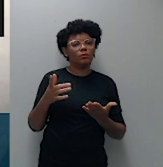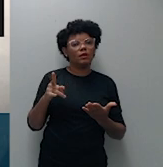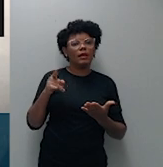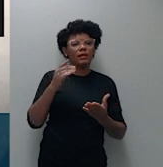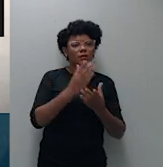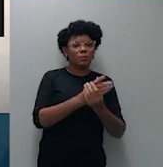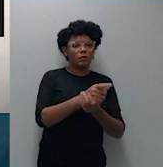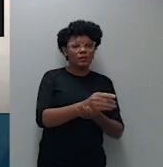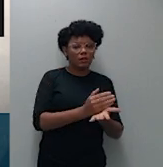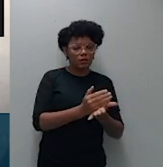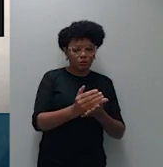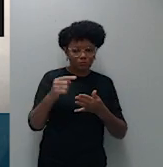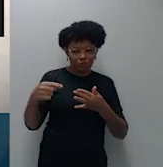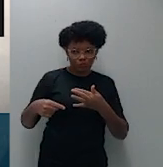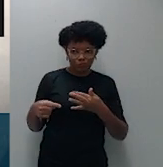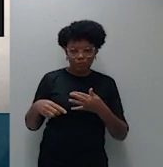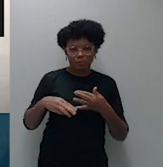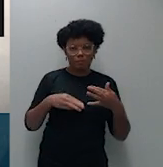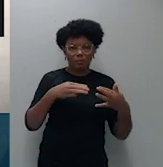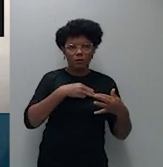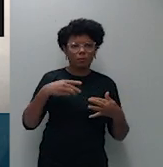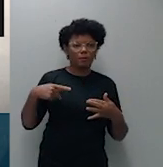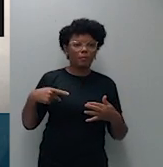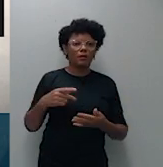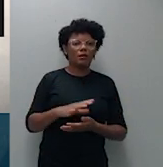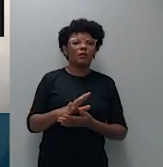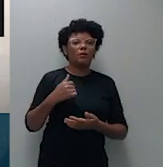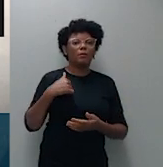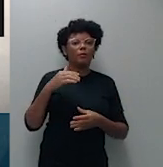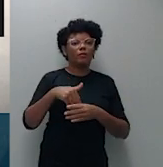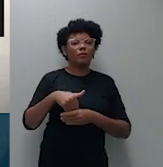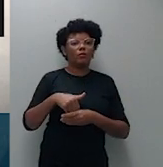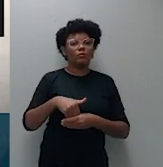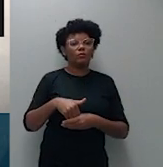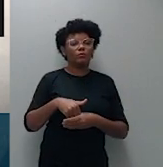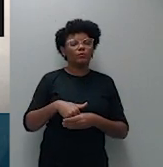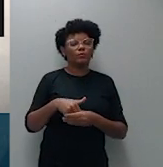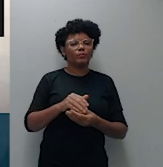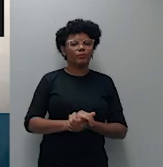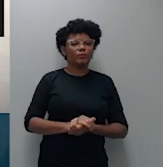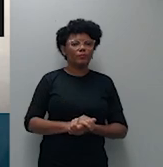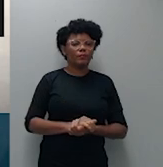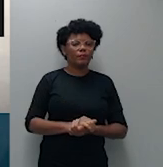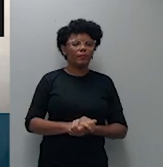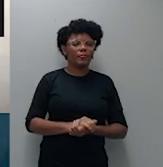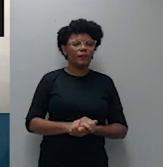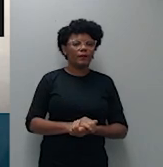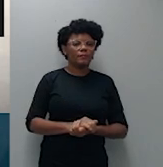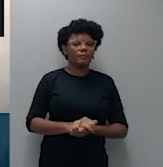possível essa ação na origem pelo Ministério Público é como voz